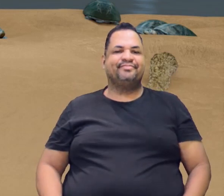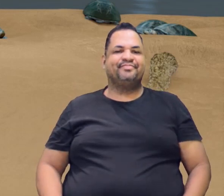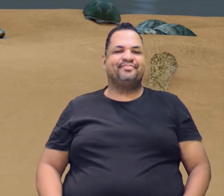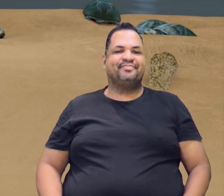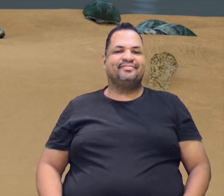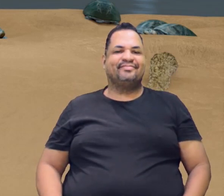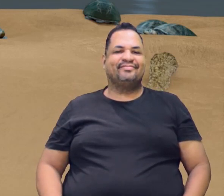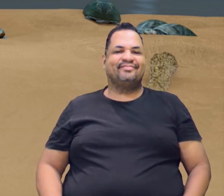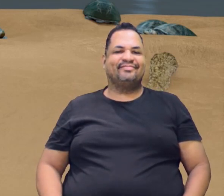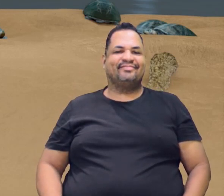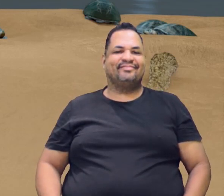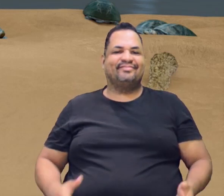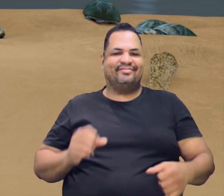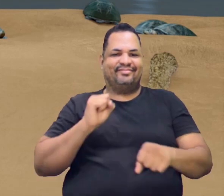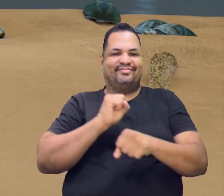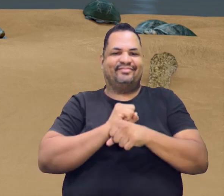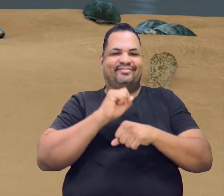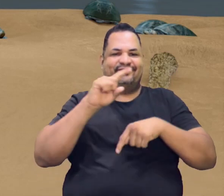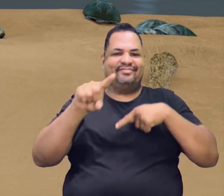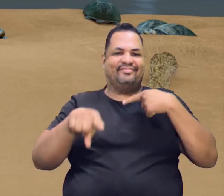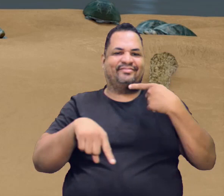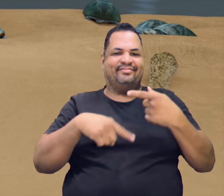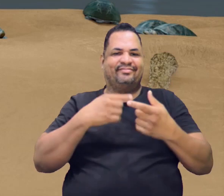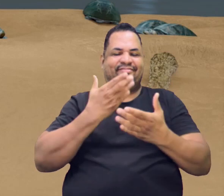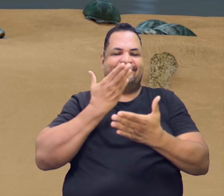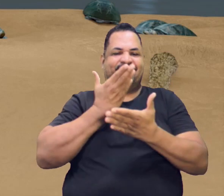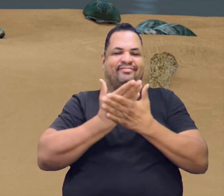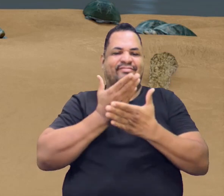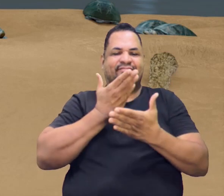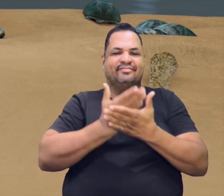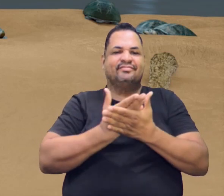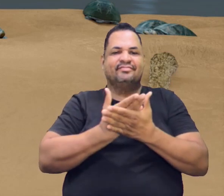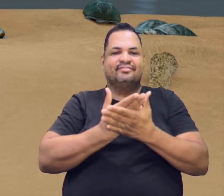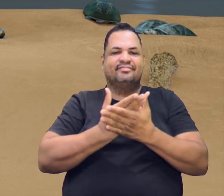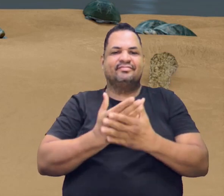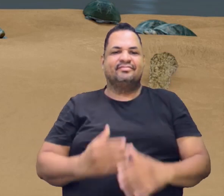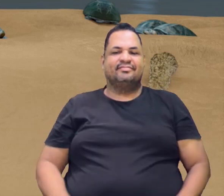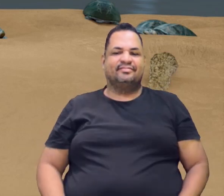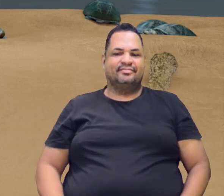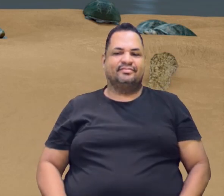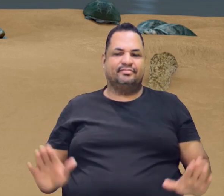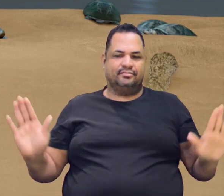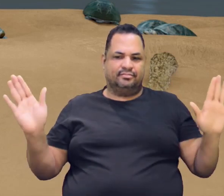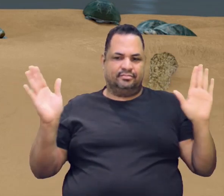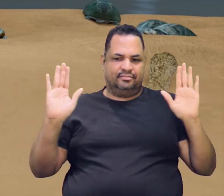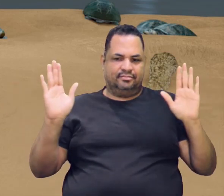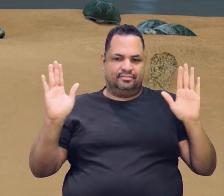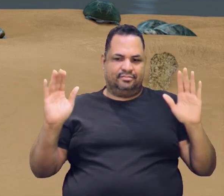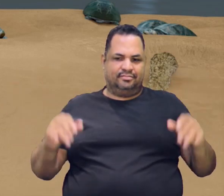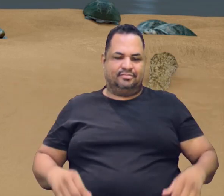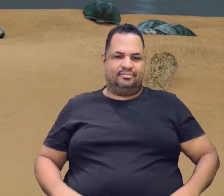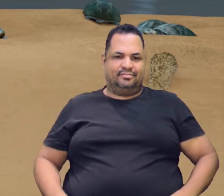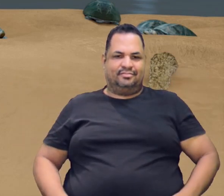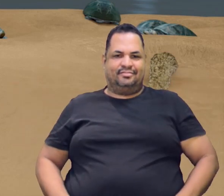Acabou. Aguardamos vocês na nossa próxima aula. Tchau, tchau.